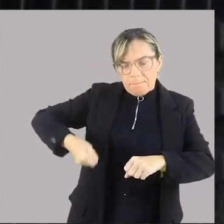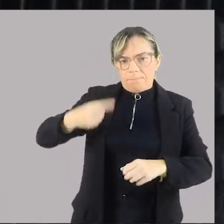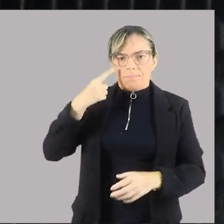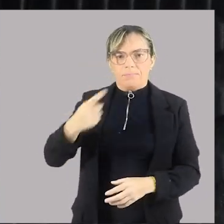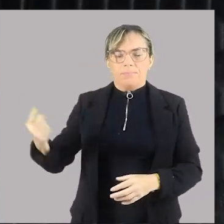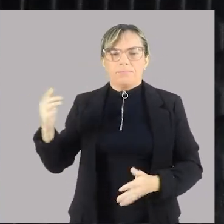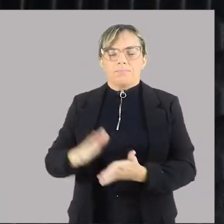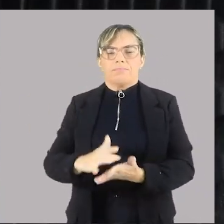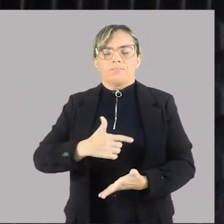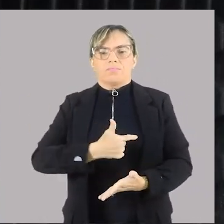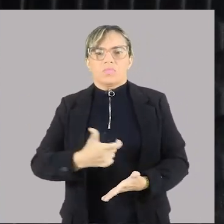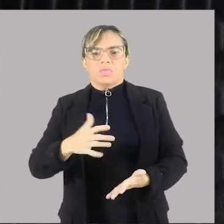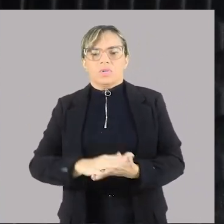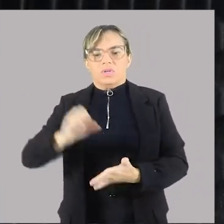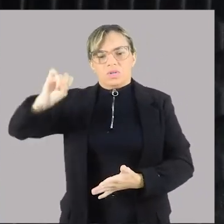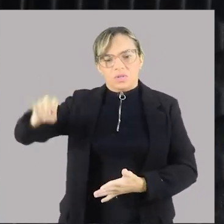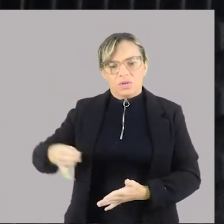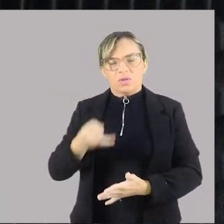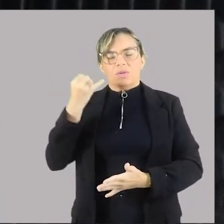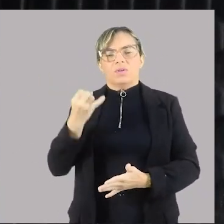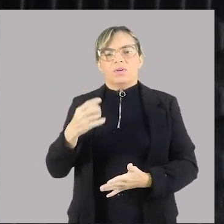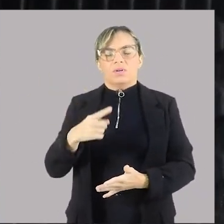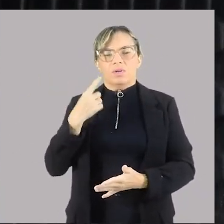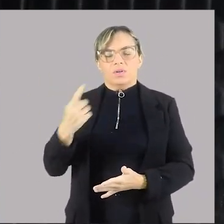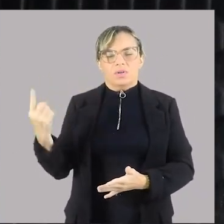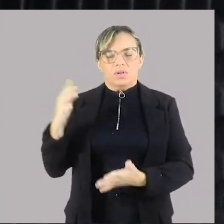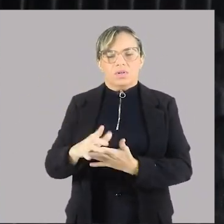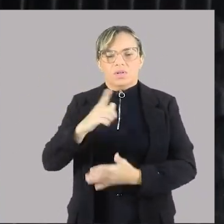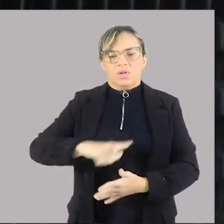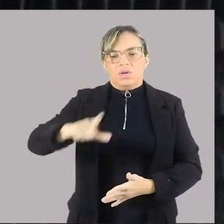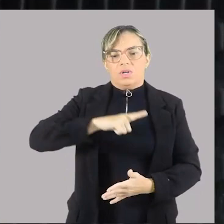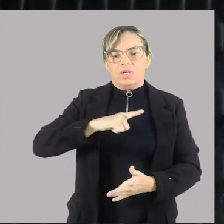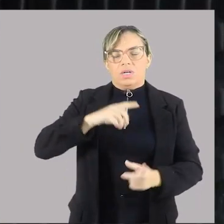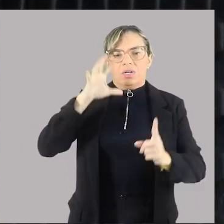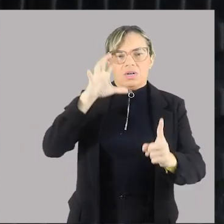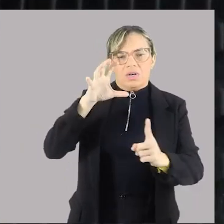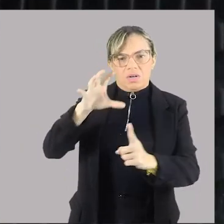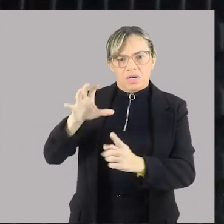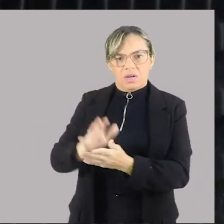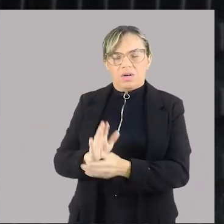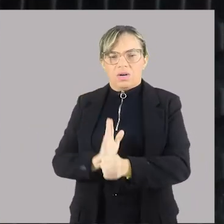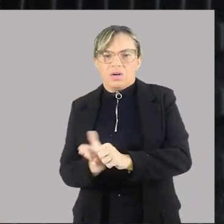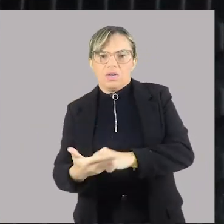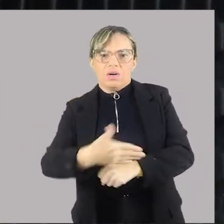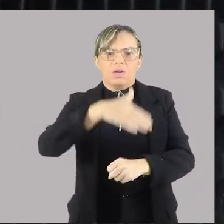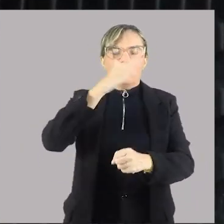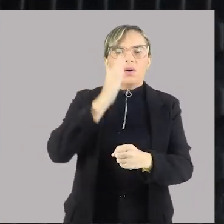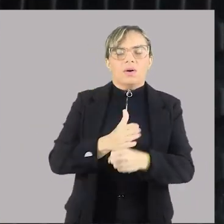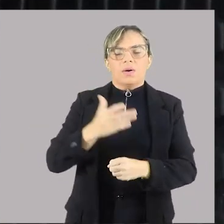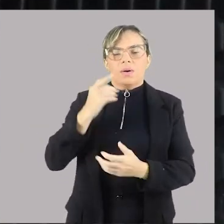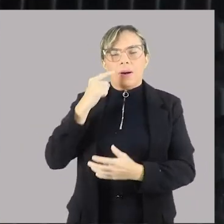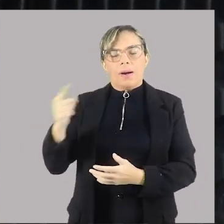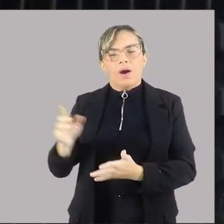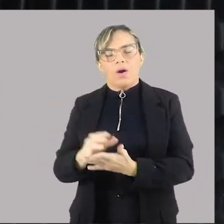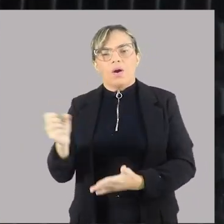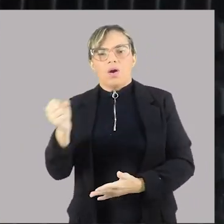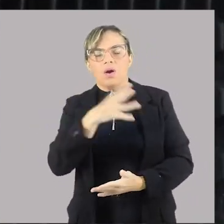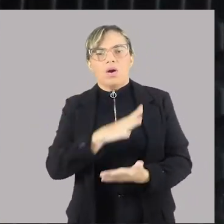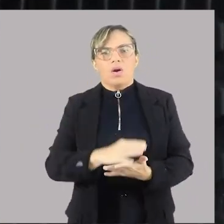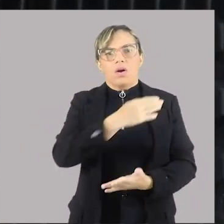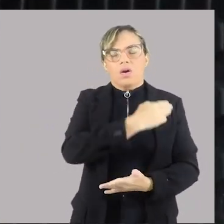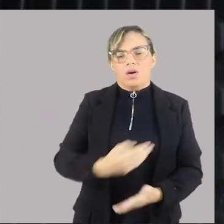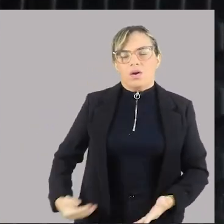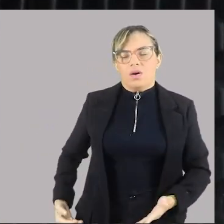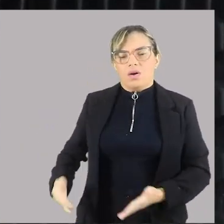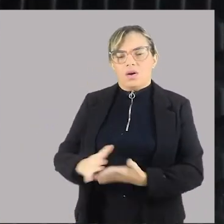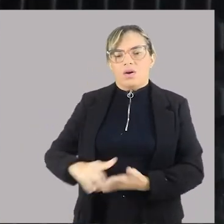Constituição. E ele vai aproveitar essa Constituição, que tem uma inspiração fascista, o Estado Novo,